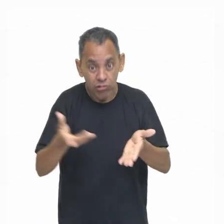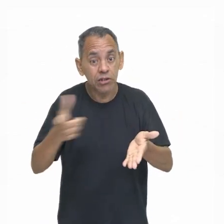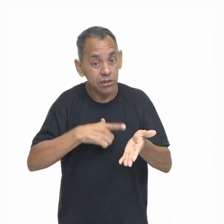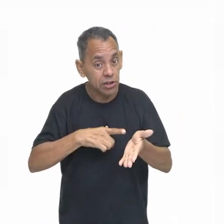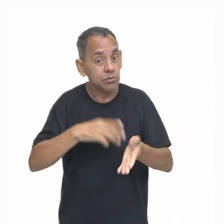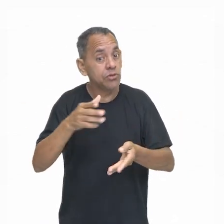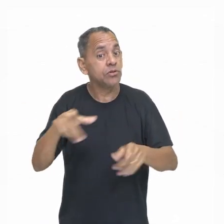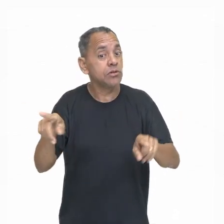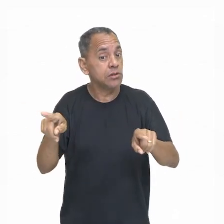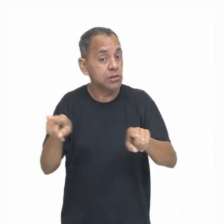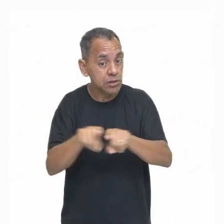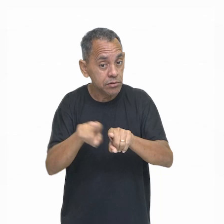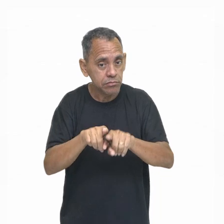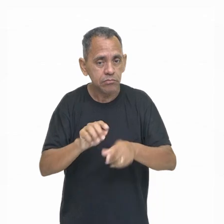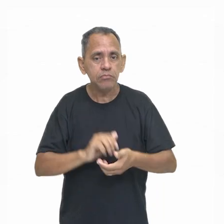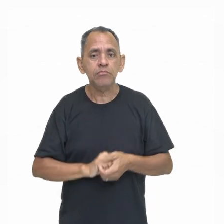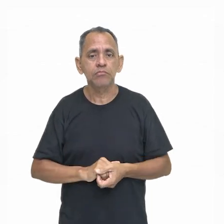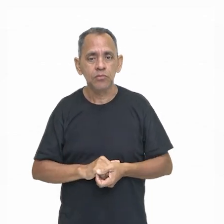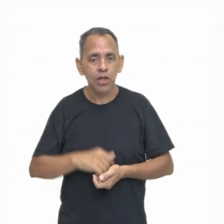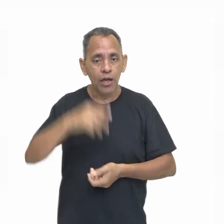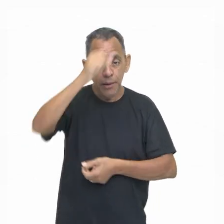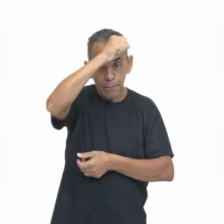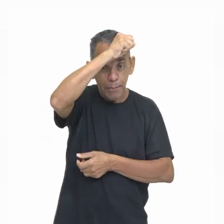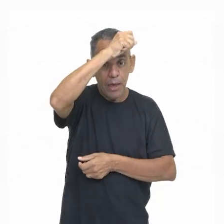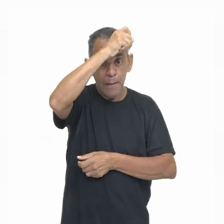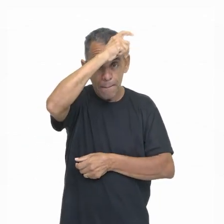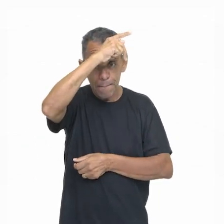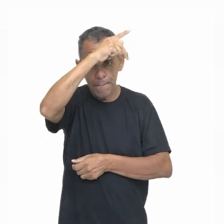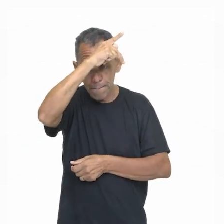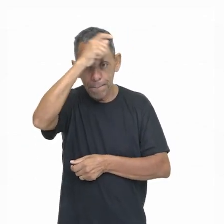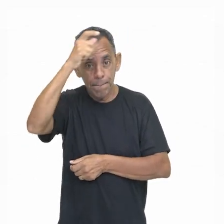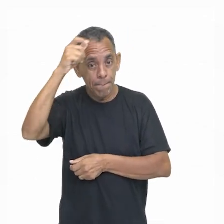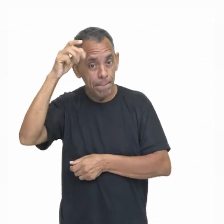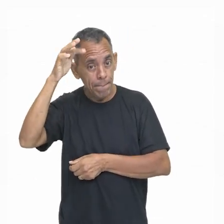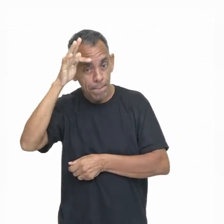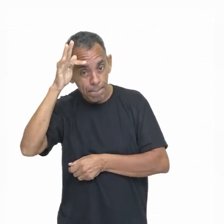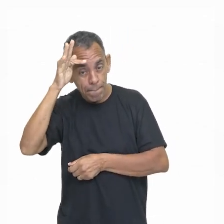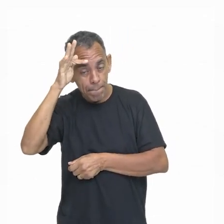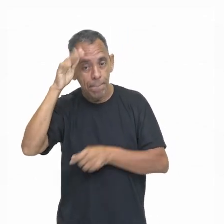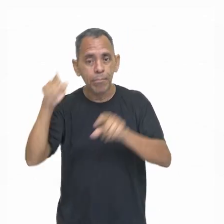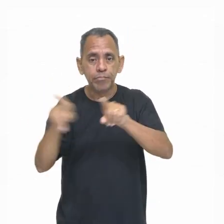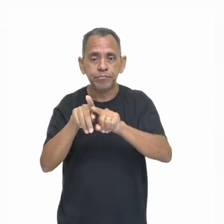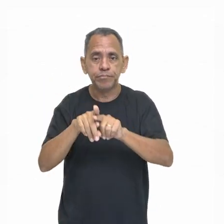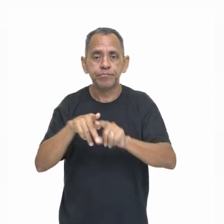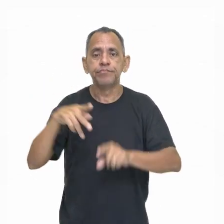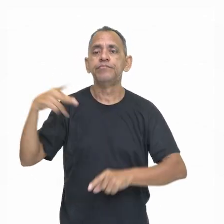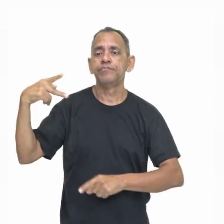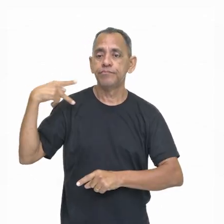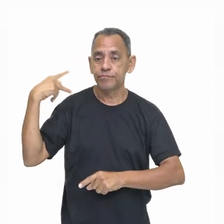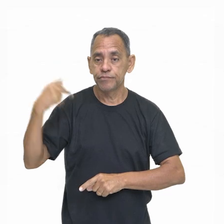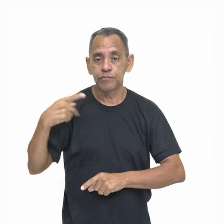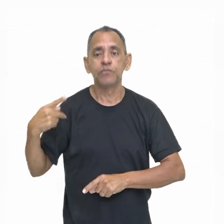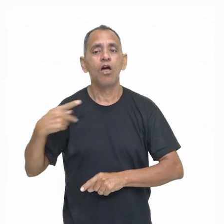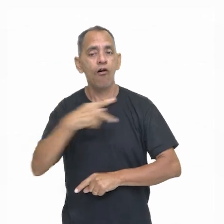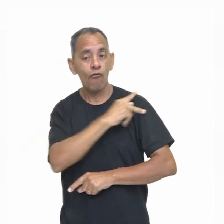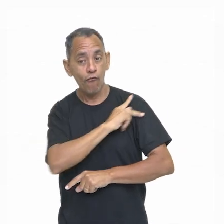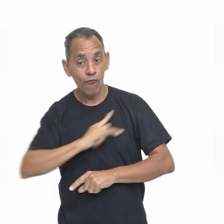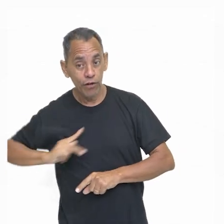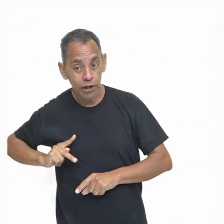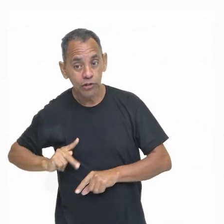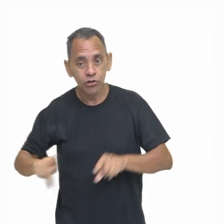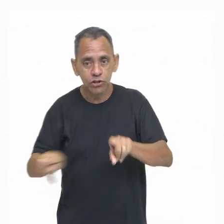quê? Para prefeitos e vereadores, dos cargos, né? E normalmente quando você tem as eleições para presidente, elas